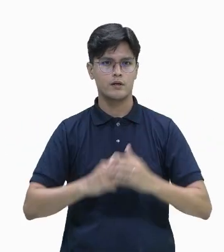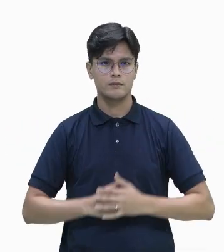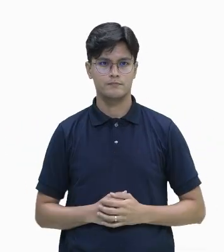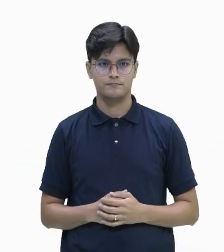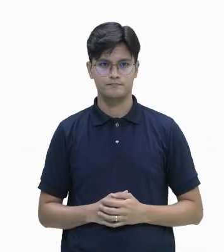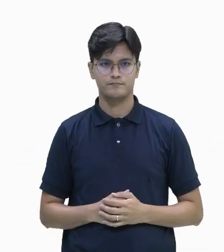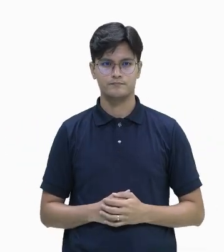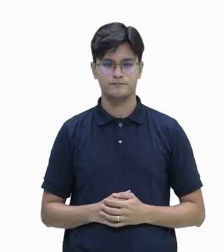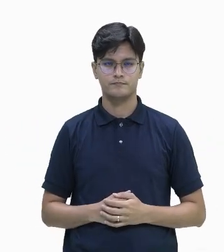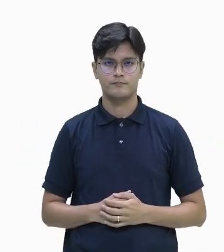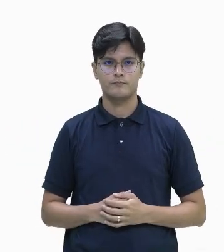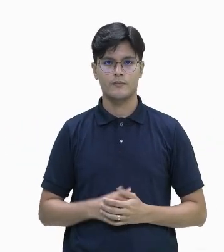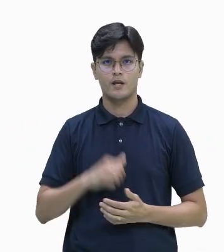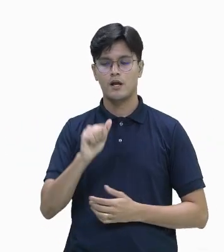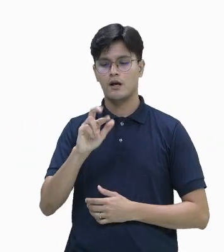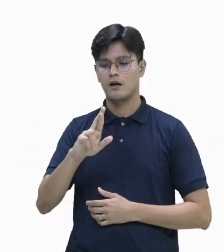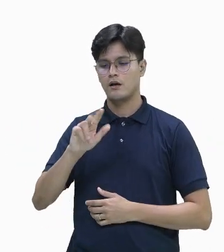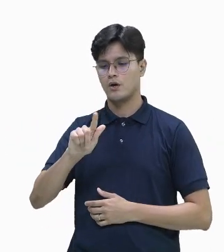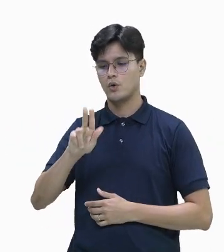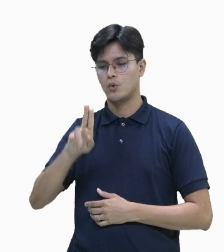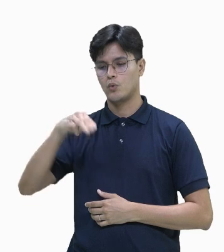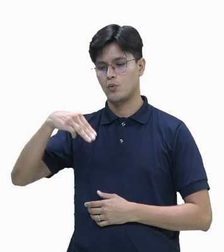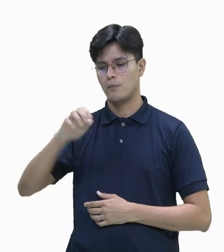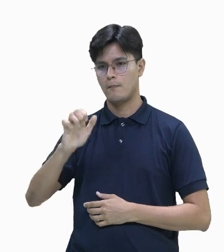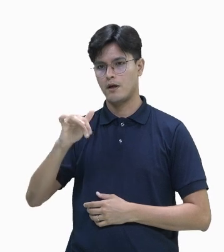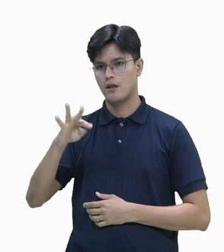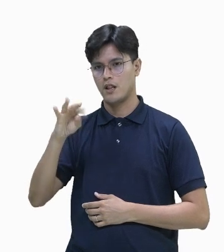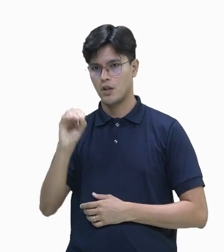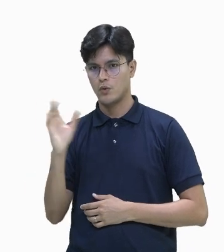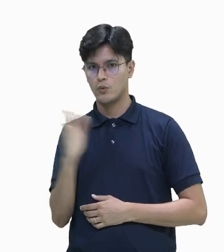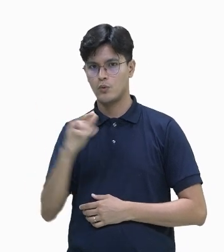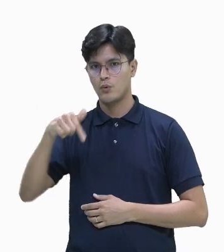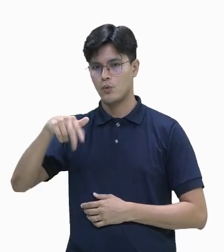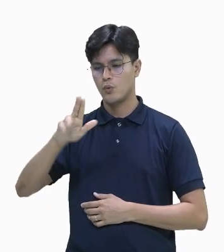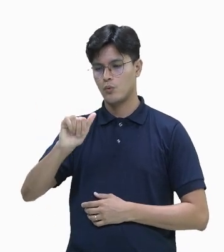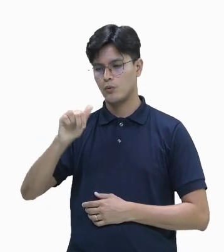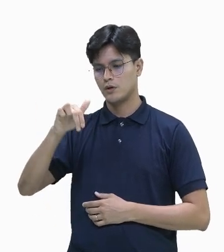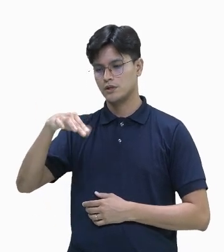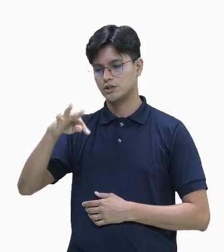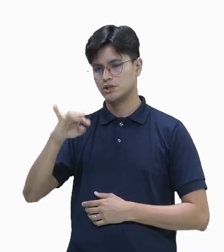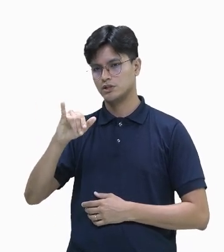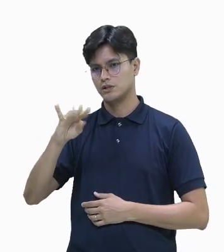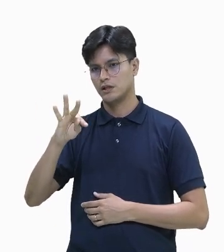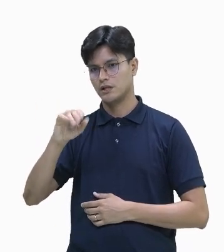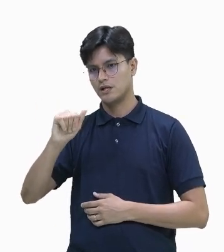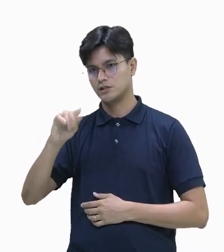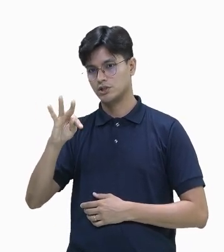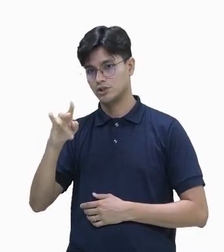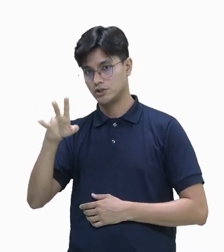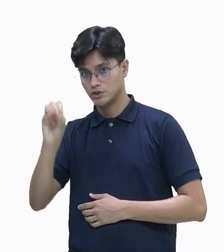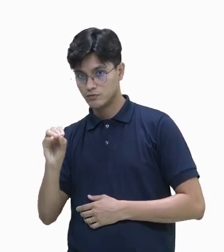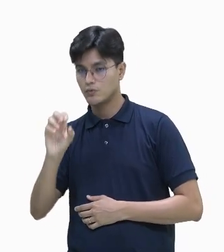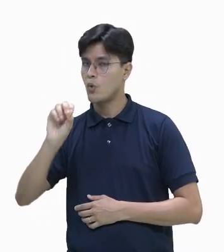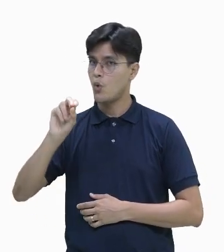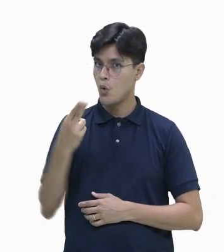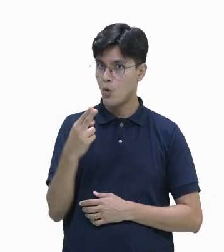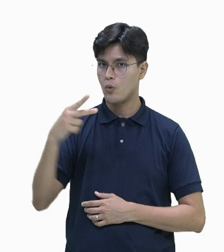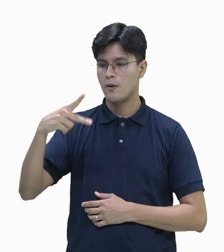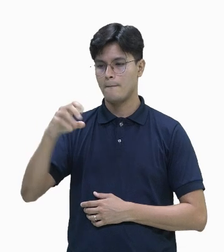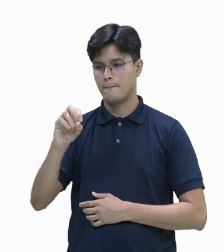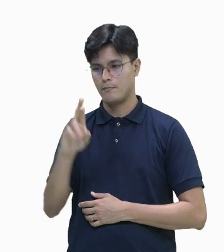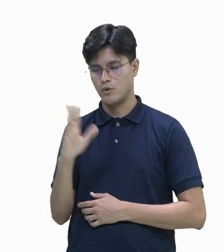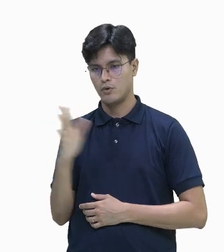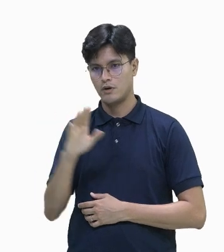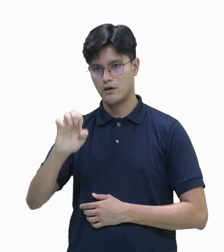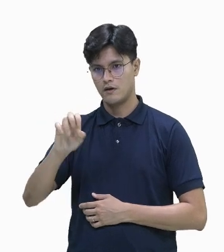argumento quantitativo ou argumento por evidência. O próprio nome já nos mostra que tem aí algo